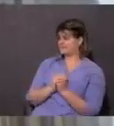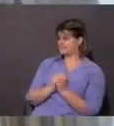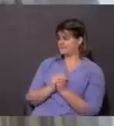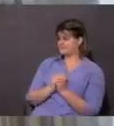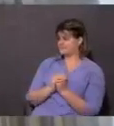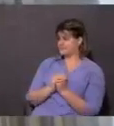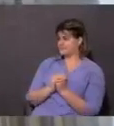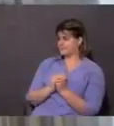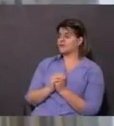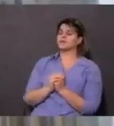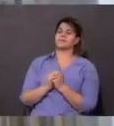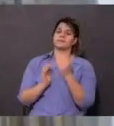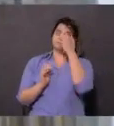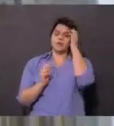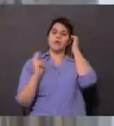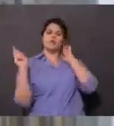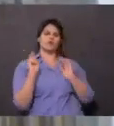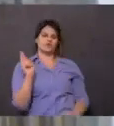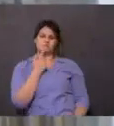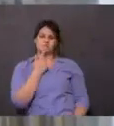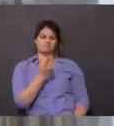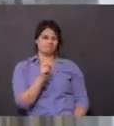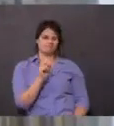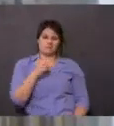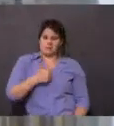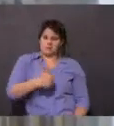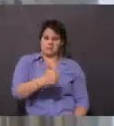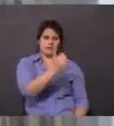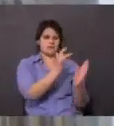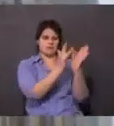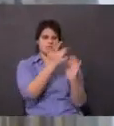But they did not understand what he said to them.